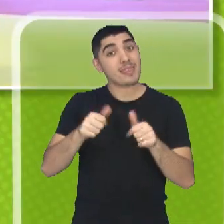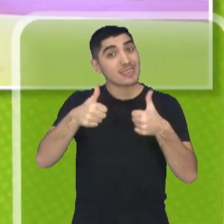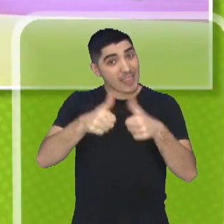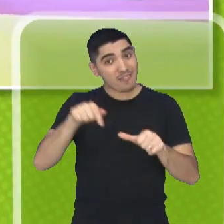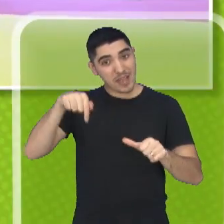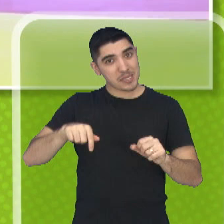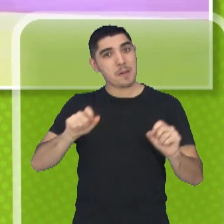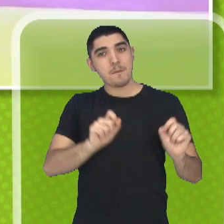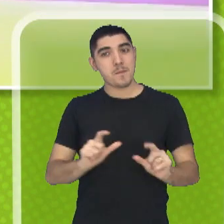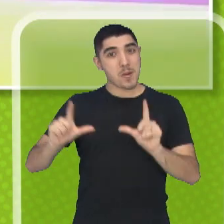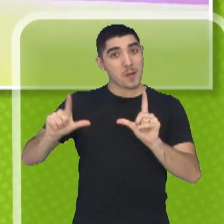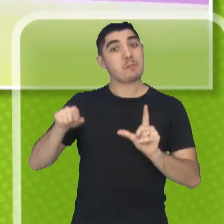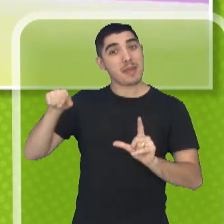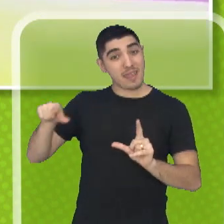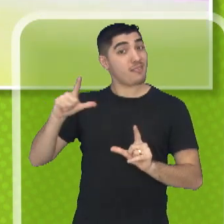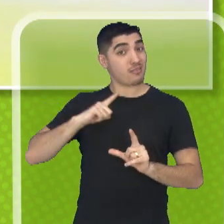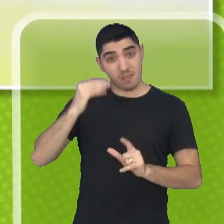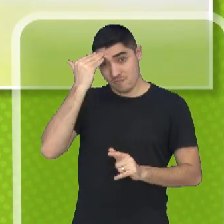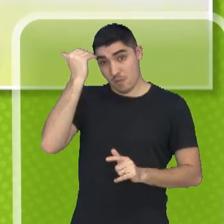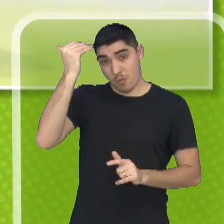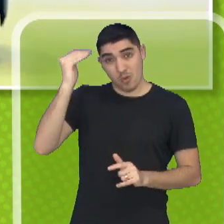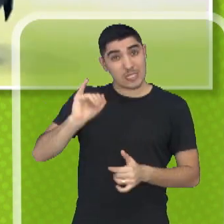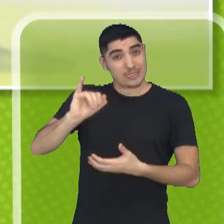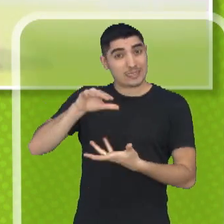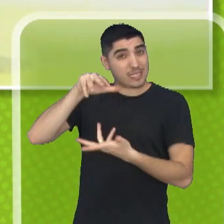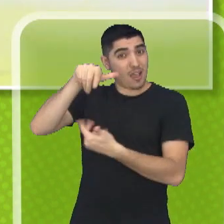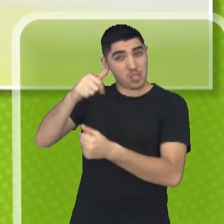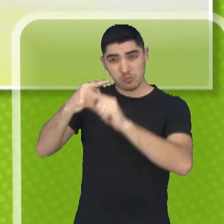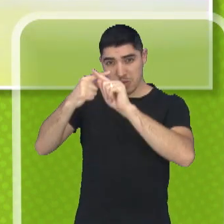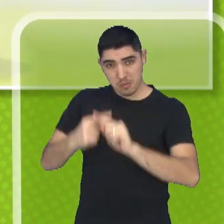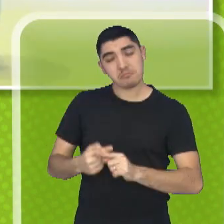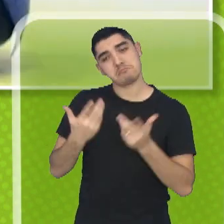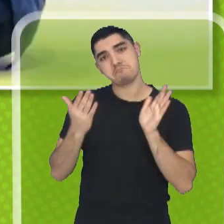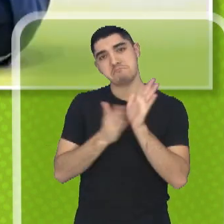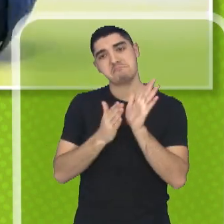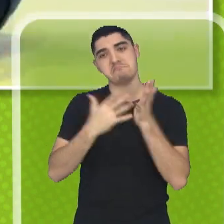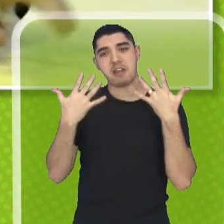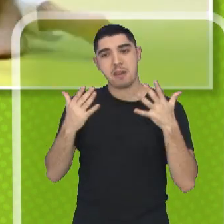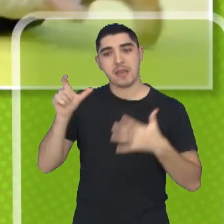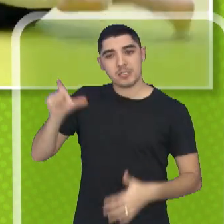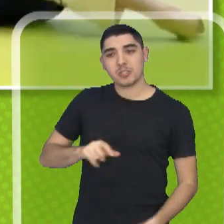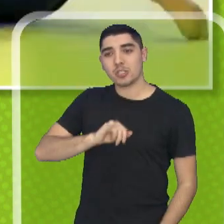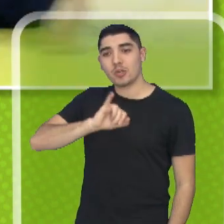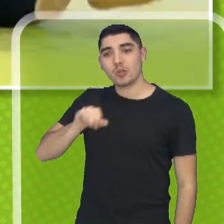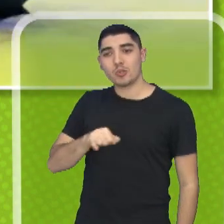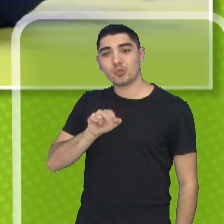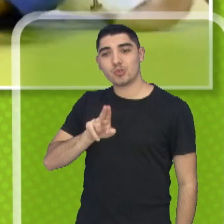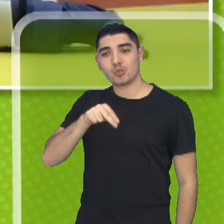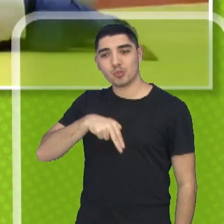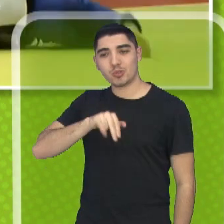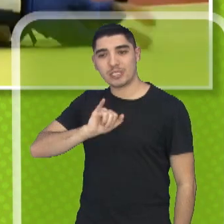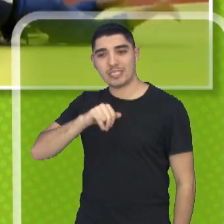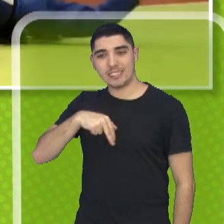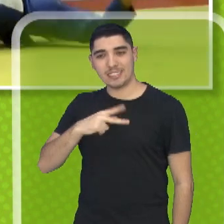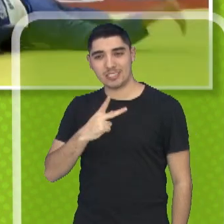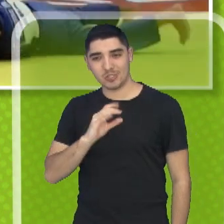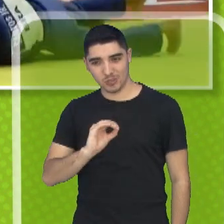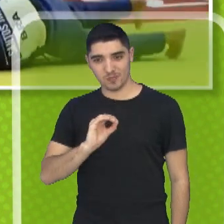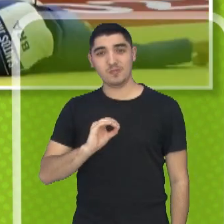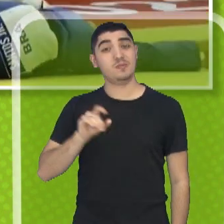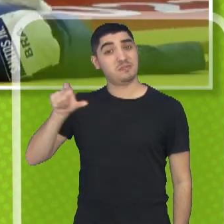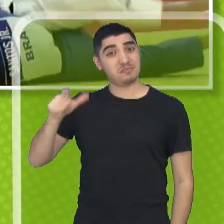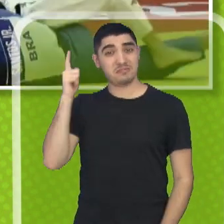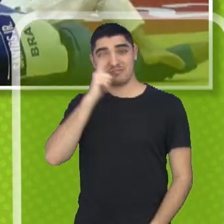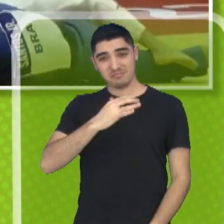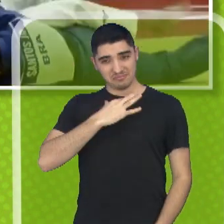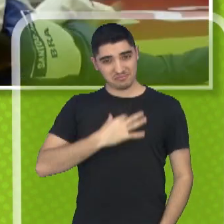tem destaque internacional em competições internacionais. Parabéns aí para o Juninho, que, enfim, mais uma vez aí conquistou uma